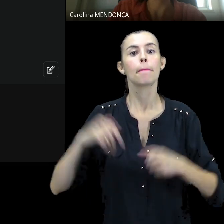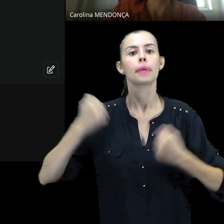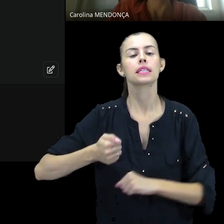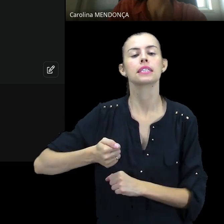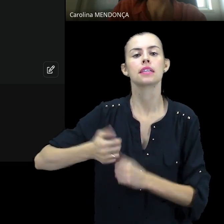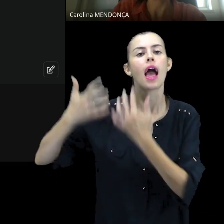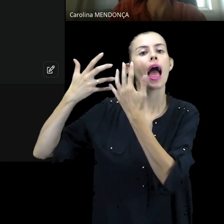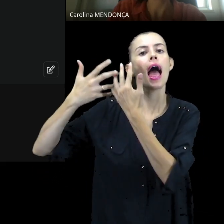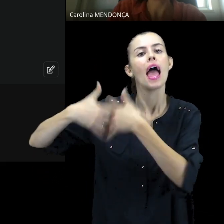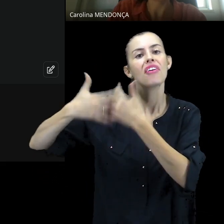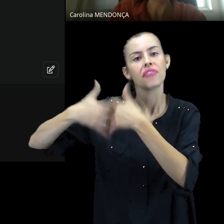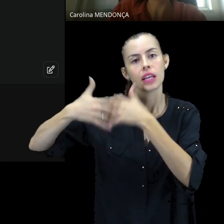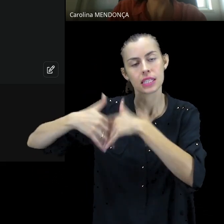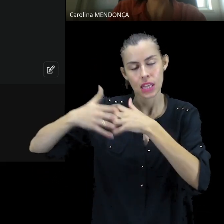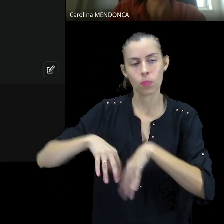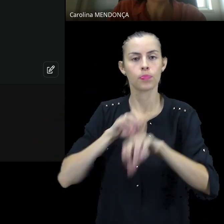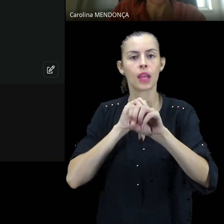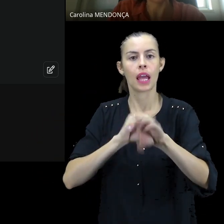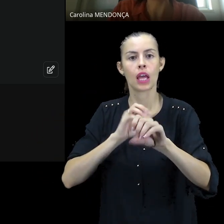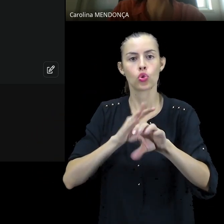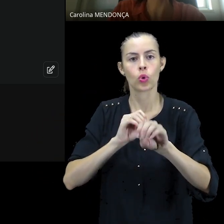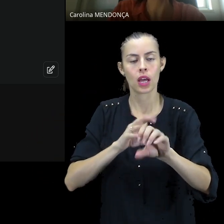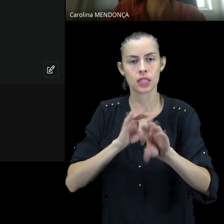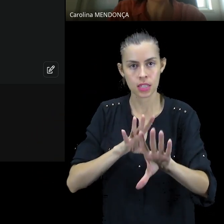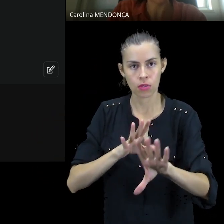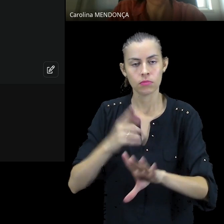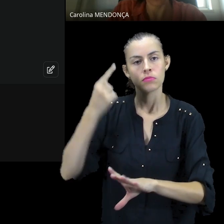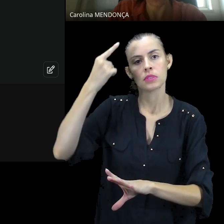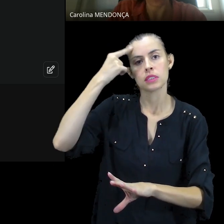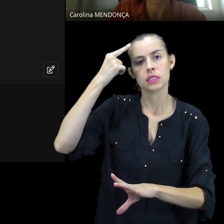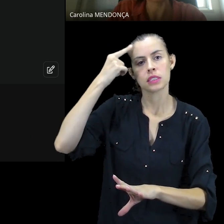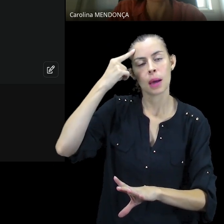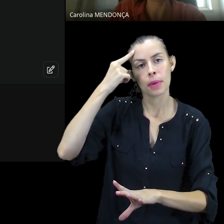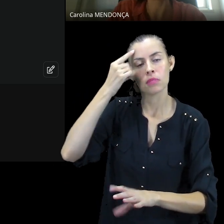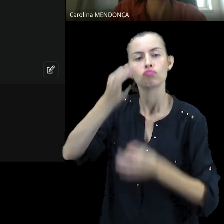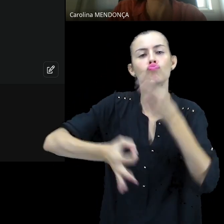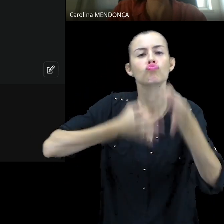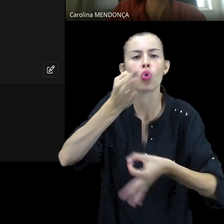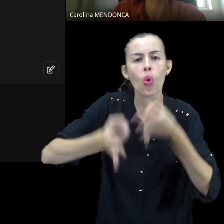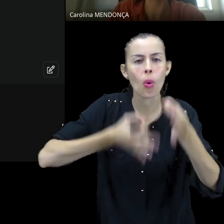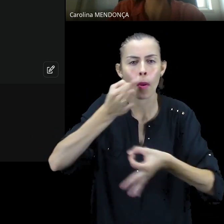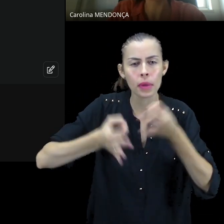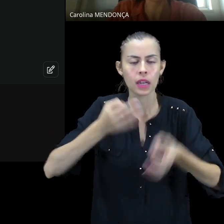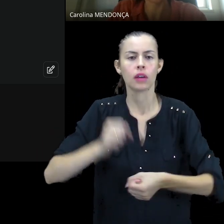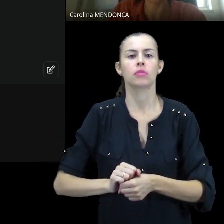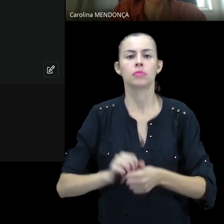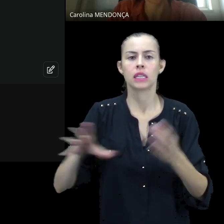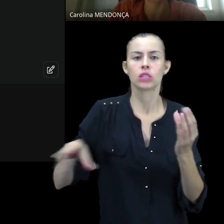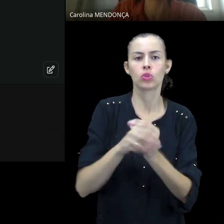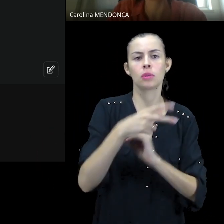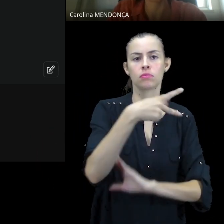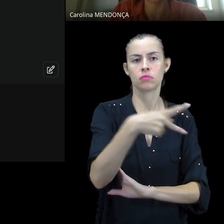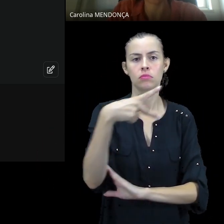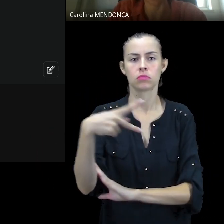estímulo na reflexão crítica e propositiva da inserção da educação ambiental na formulação, execução e avaliação dos